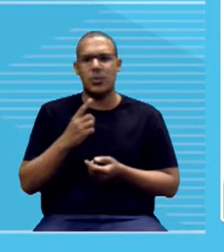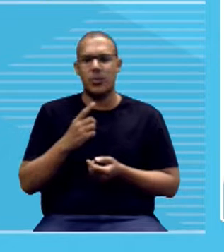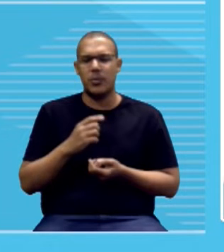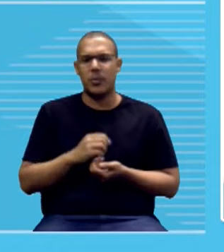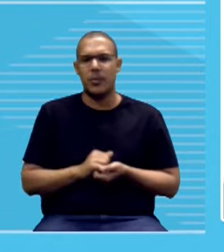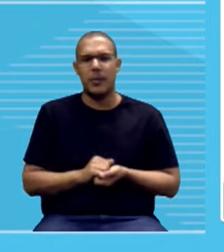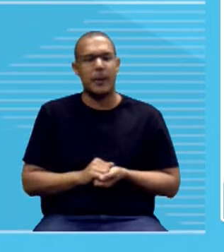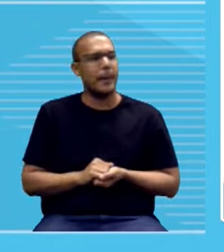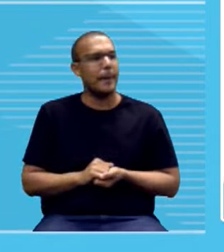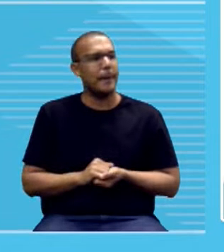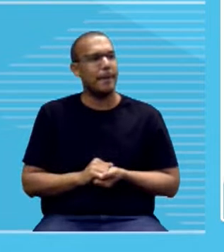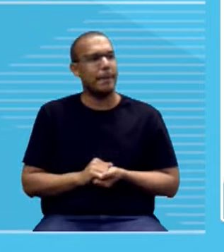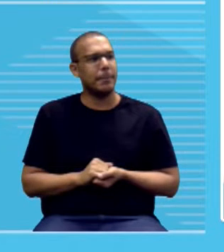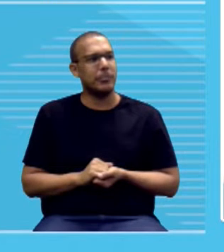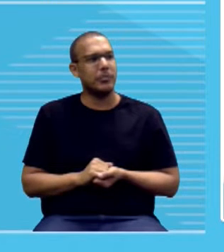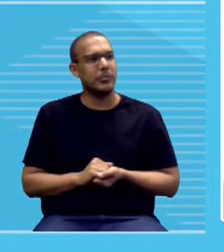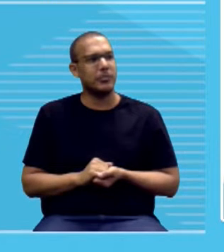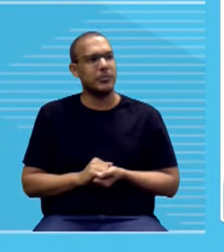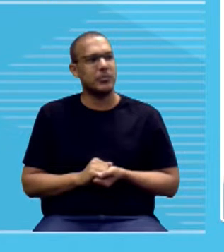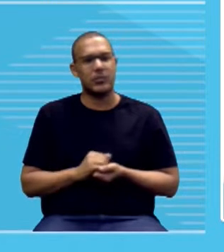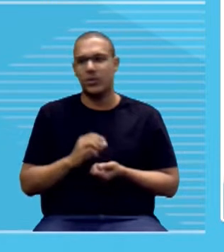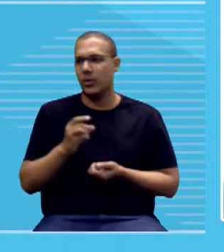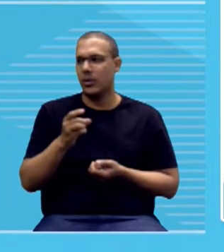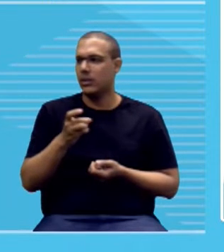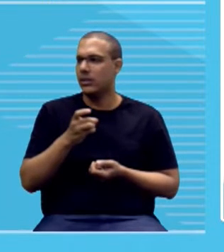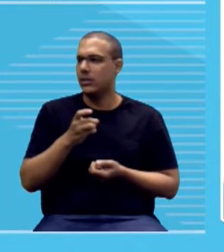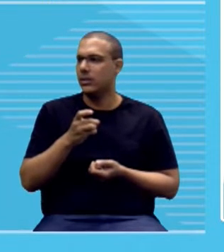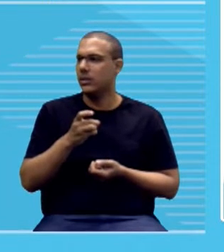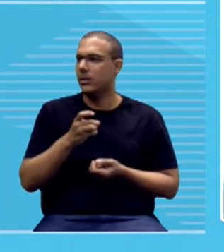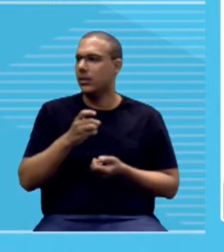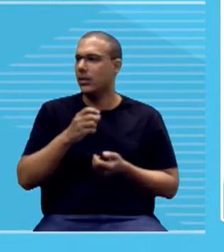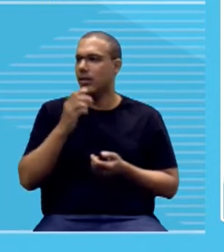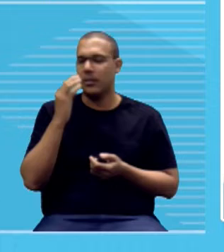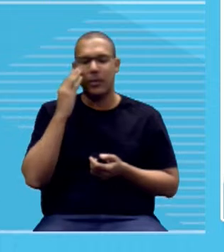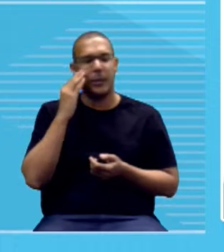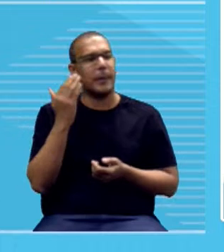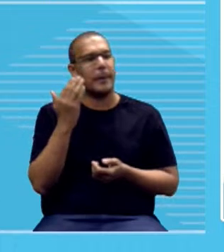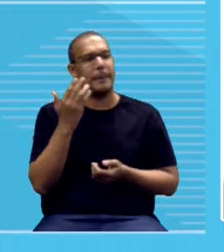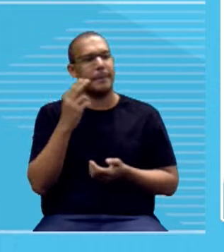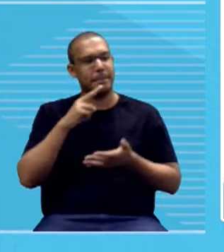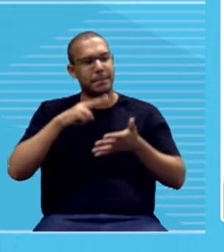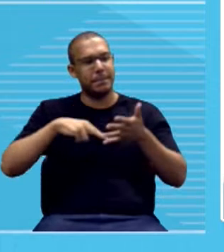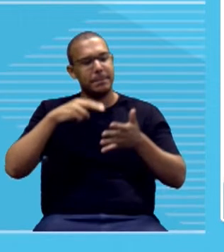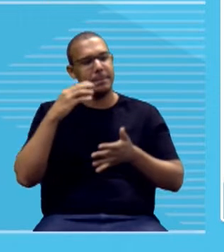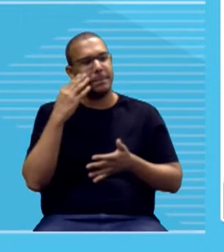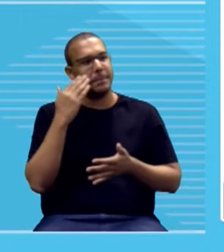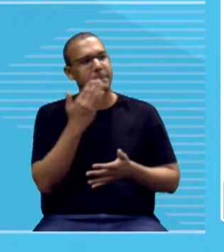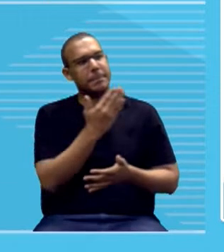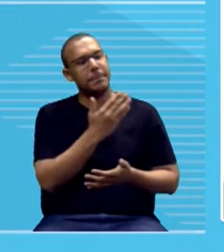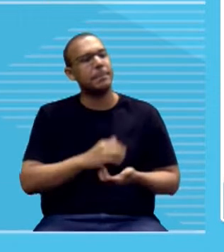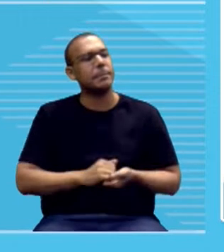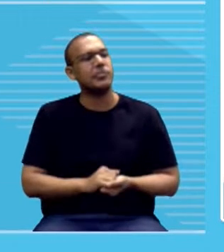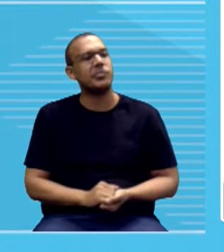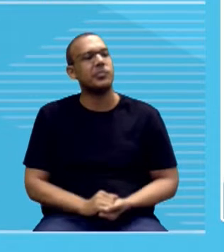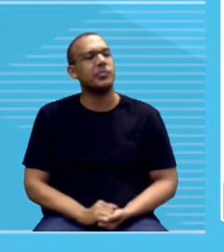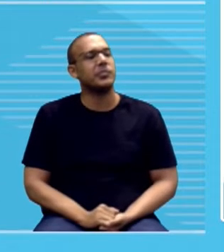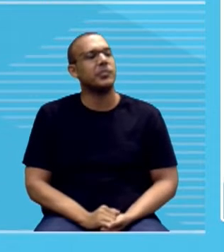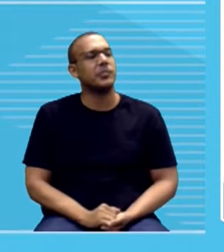1. O oxigênio tem 8, bom? Por isso que o número atômico dele é 8. E o urânio tem 92,